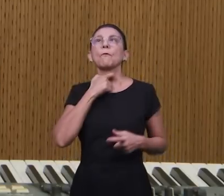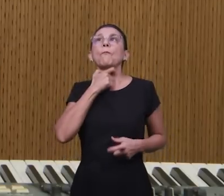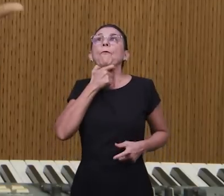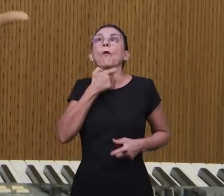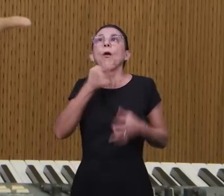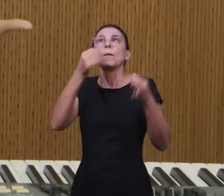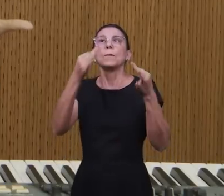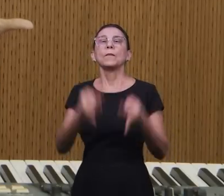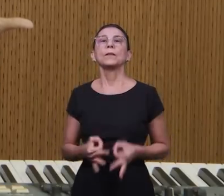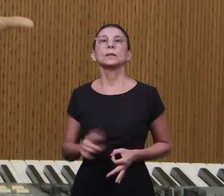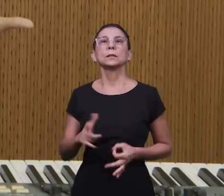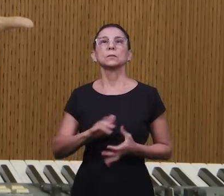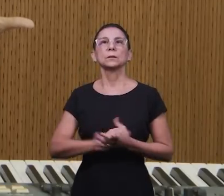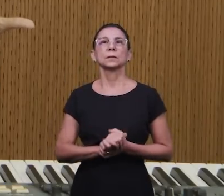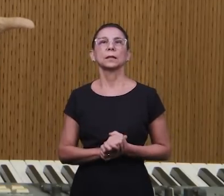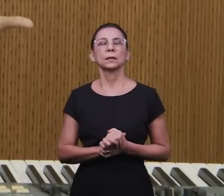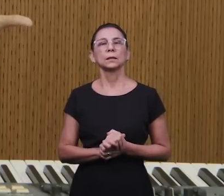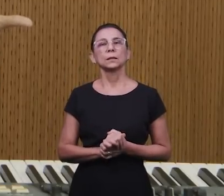som